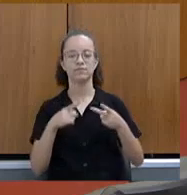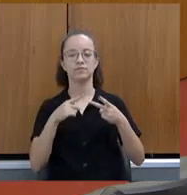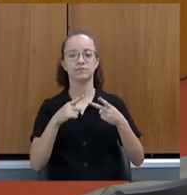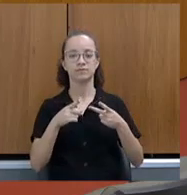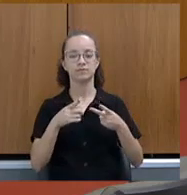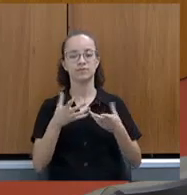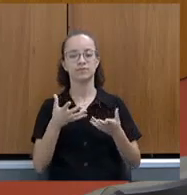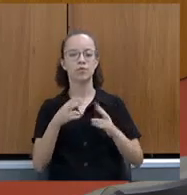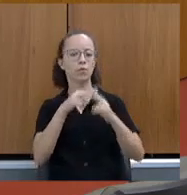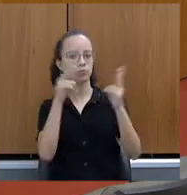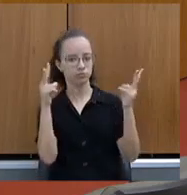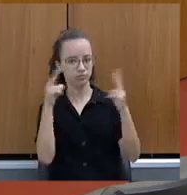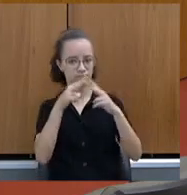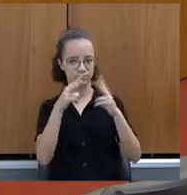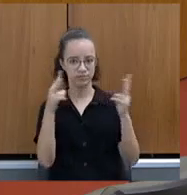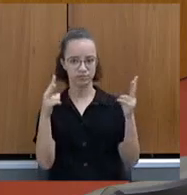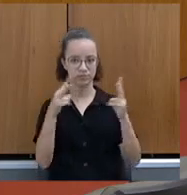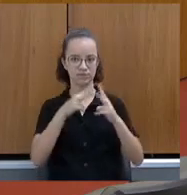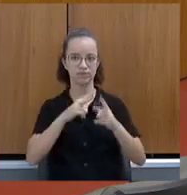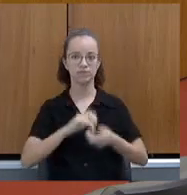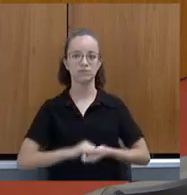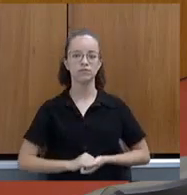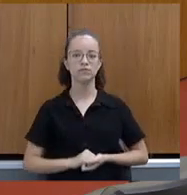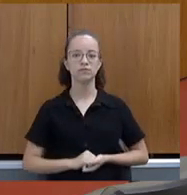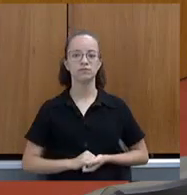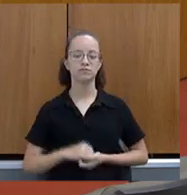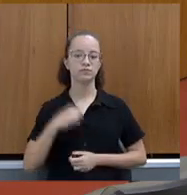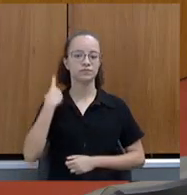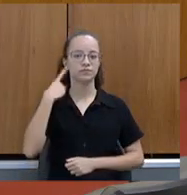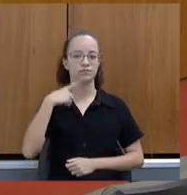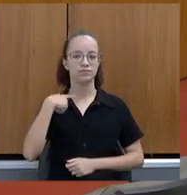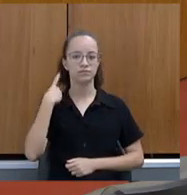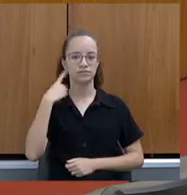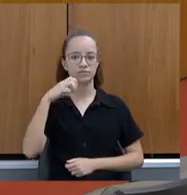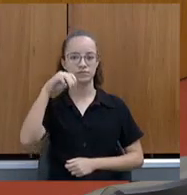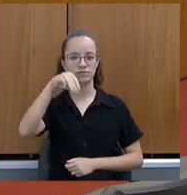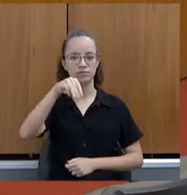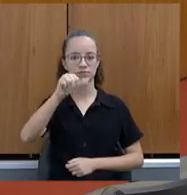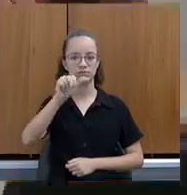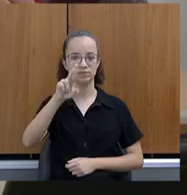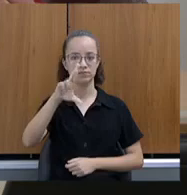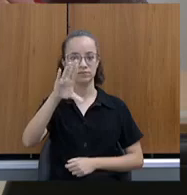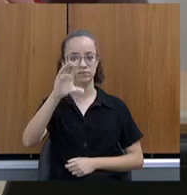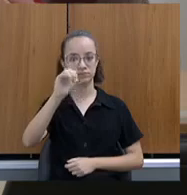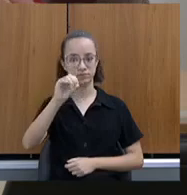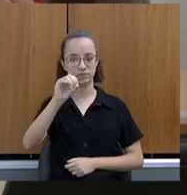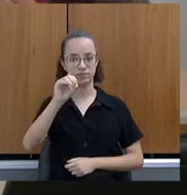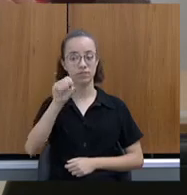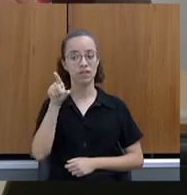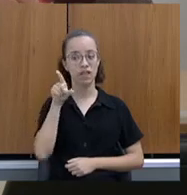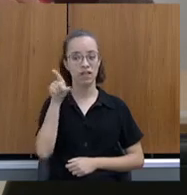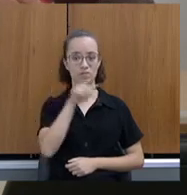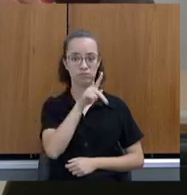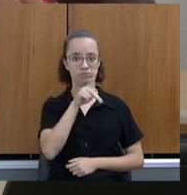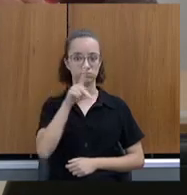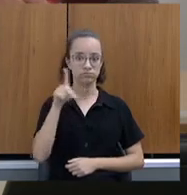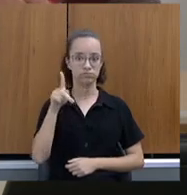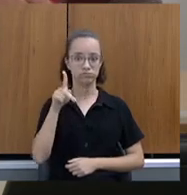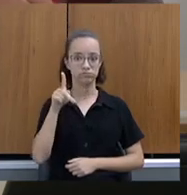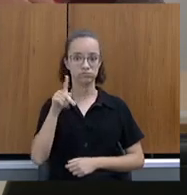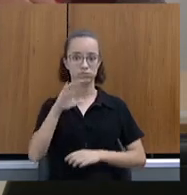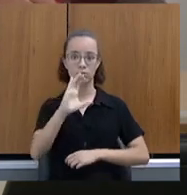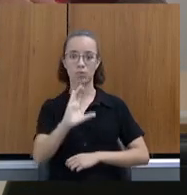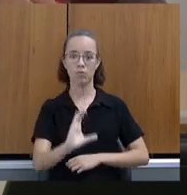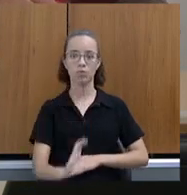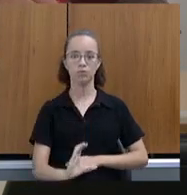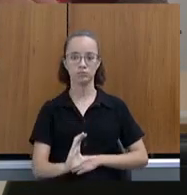de forma remota do deputado Mauro Tramonte ele que é o presidente da Comissão extraordinária